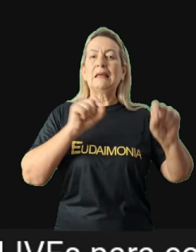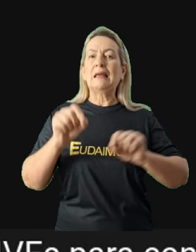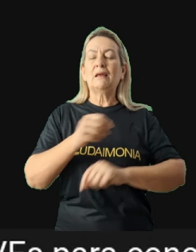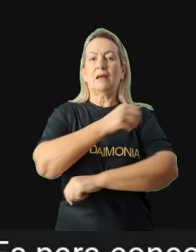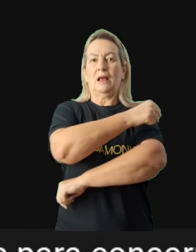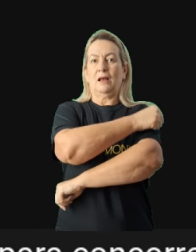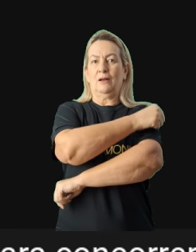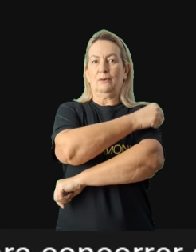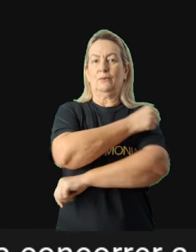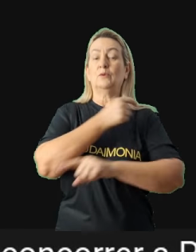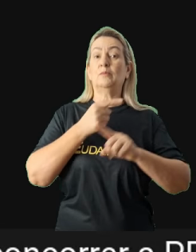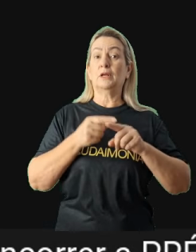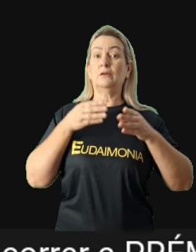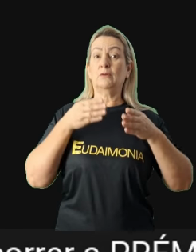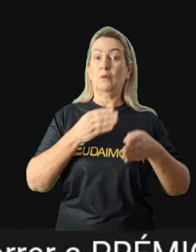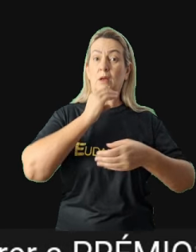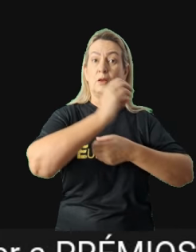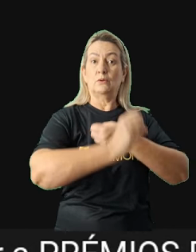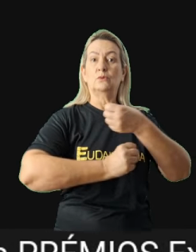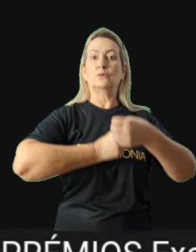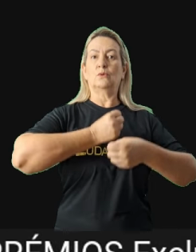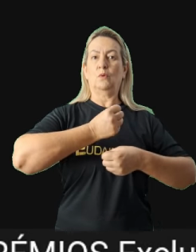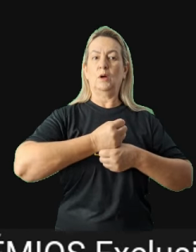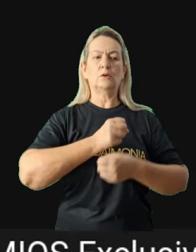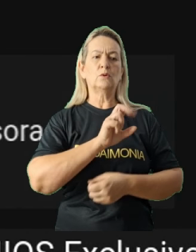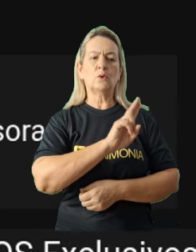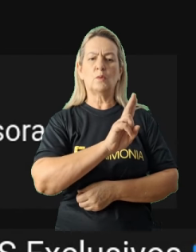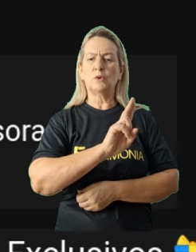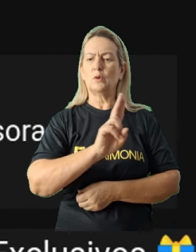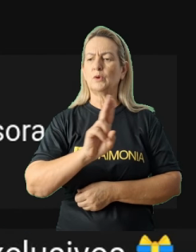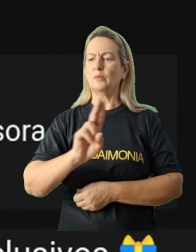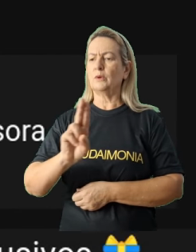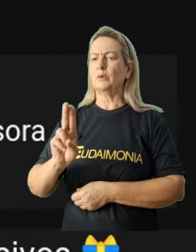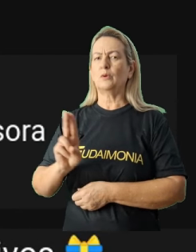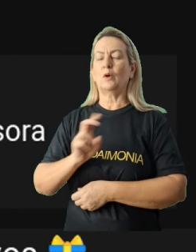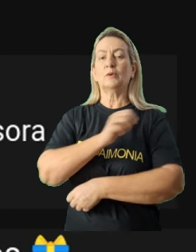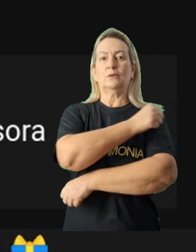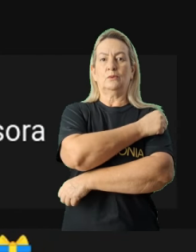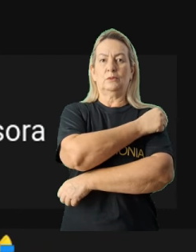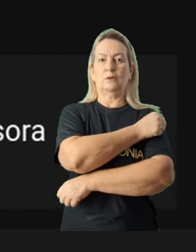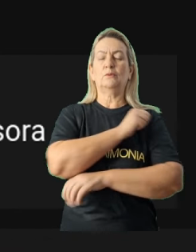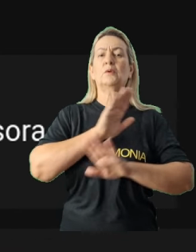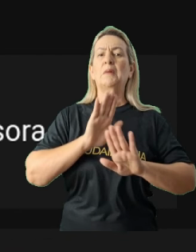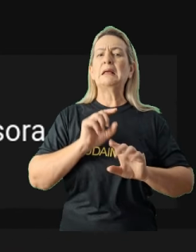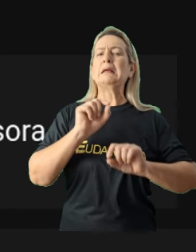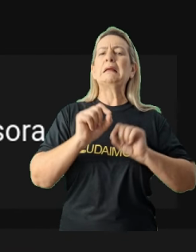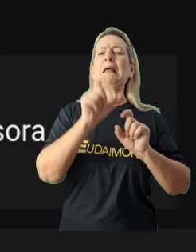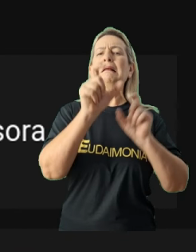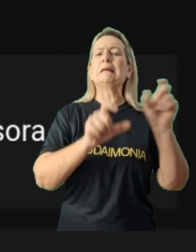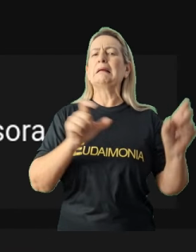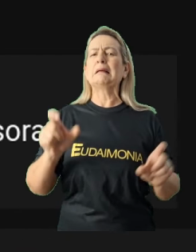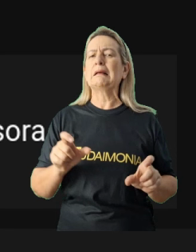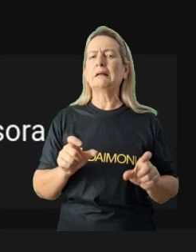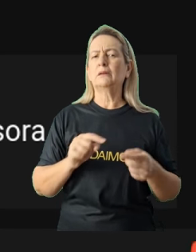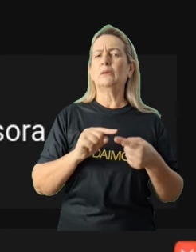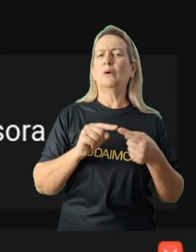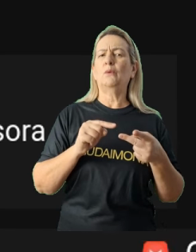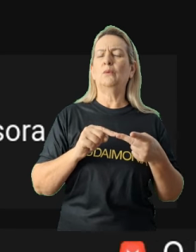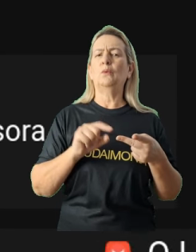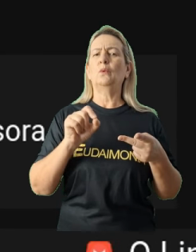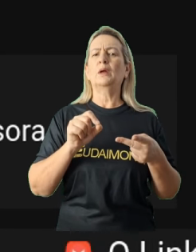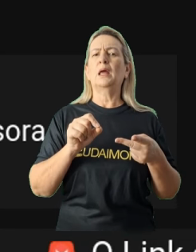aluno, né? A gente começa o ano com um grupo de nomes, né? Mas quem são esses alunos? De onde eles